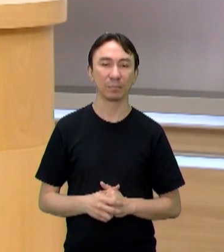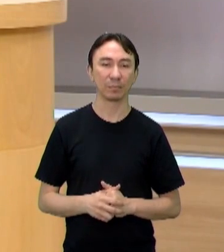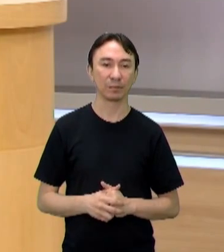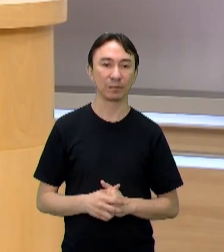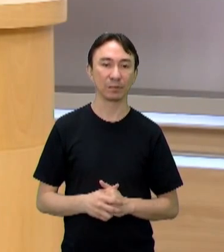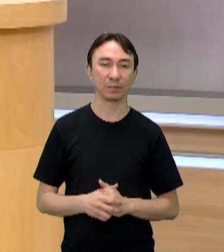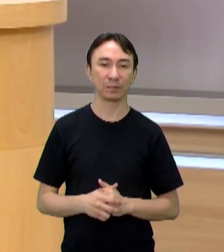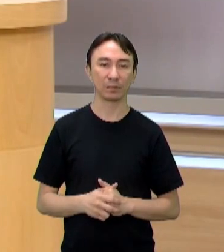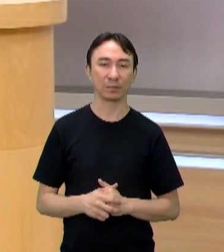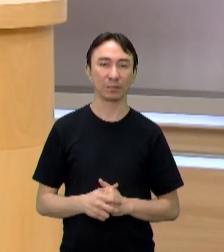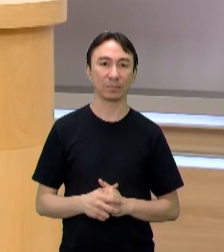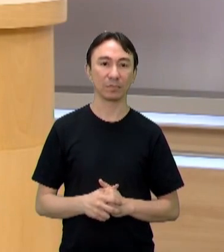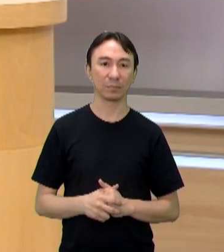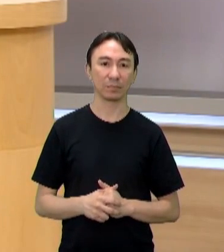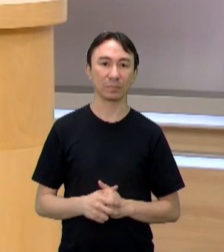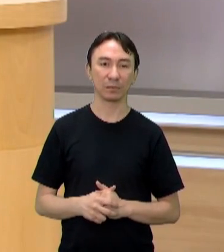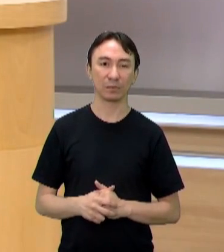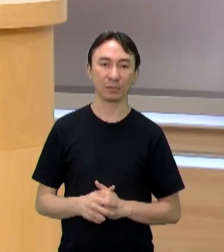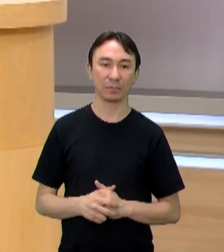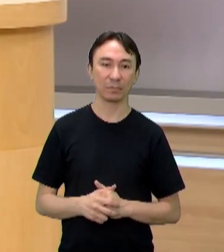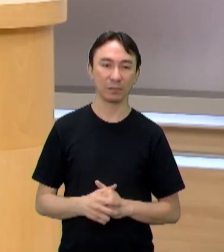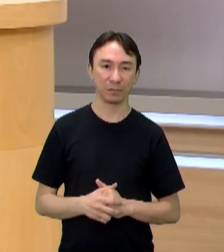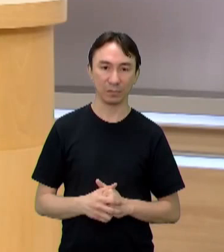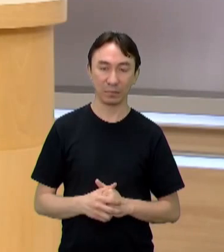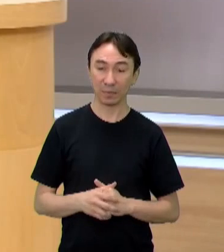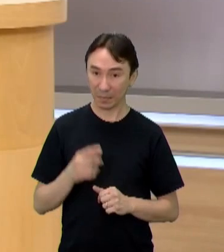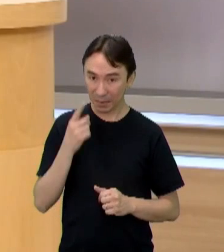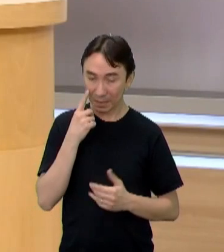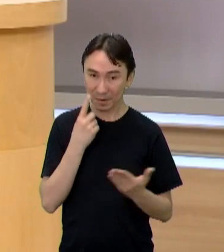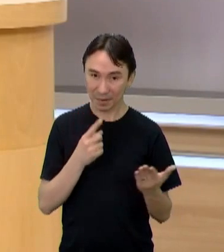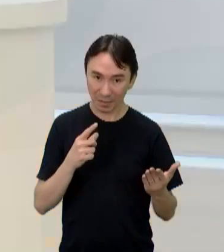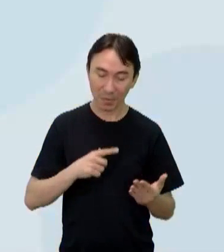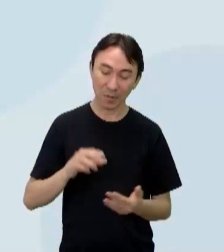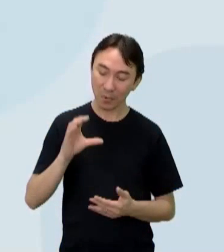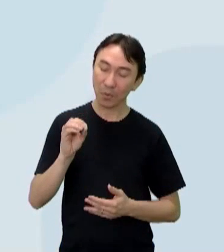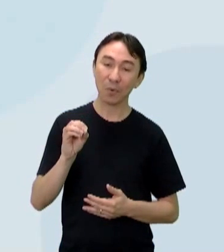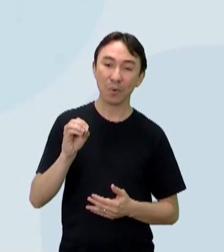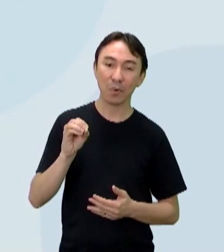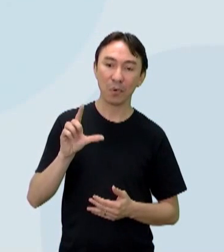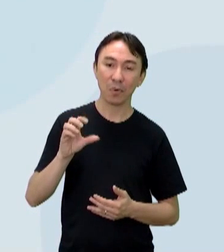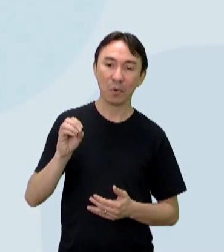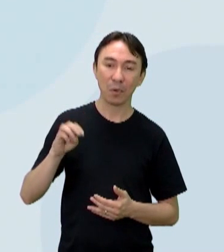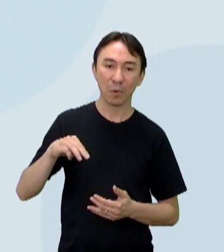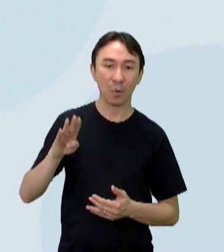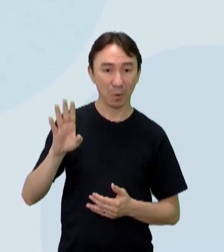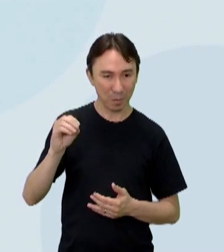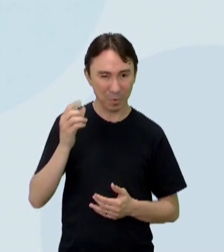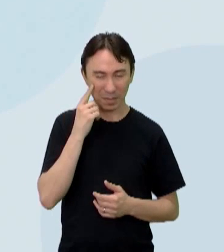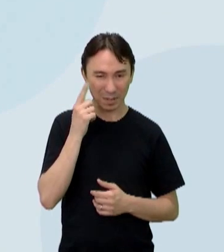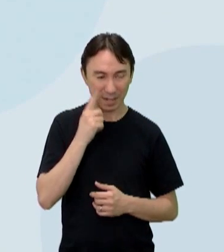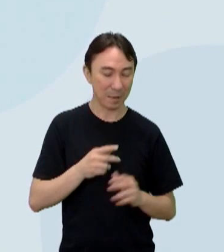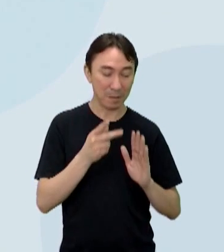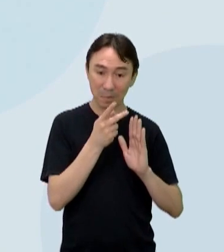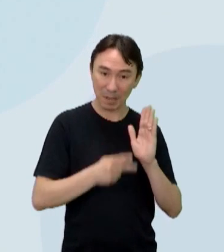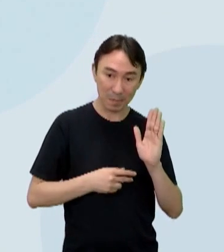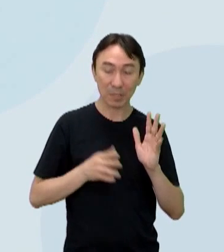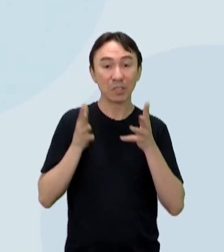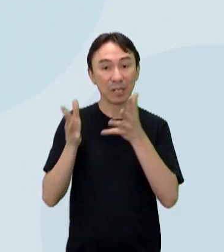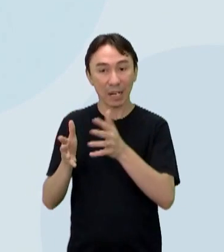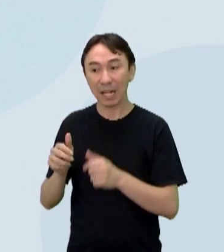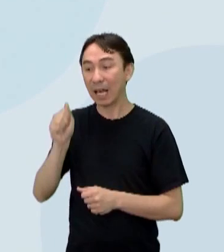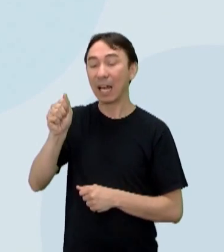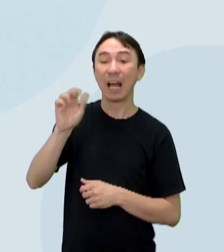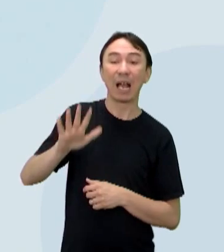E aí? Olha só. O plano do genovês Cristóvão Colombo para chegar à Ásia foi rejeitado por Portugal, mas acatado